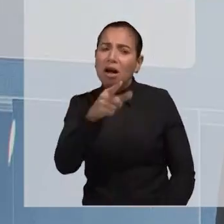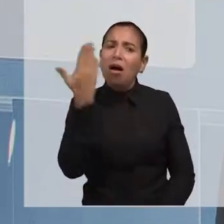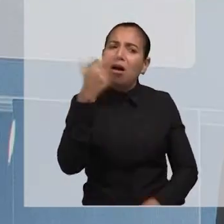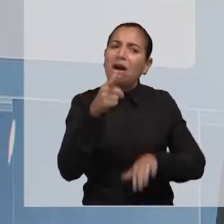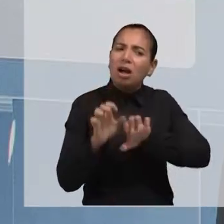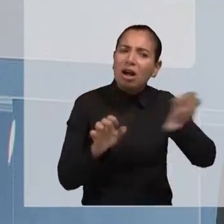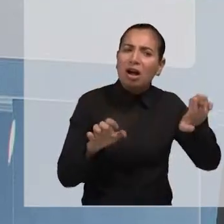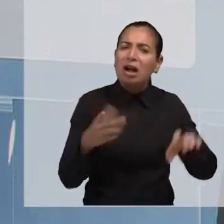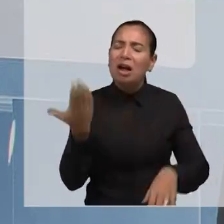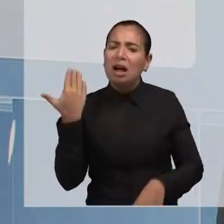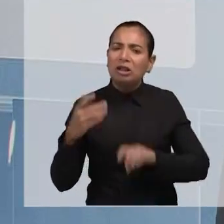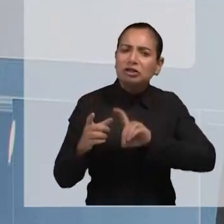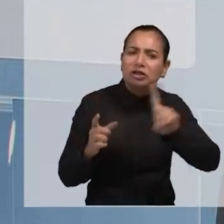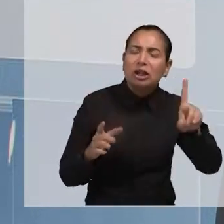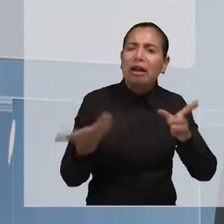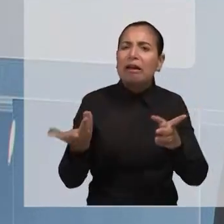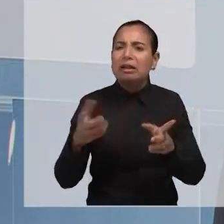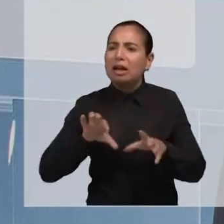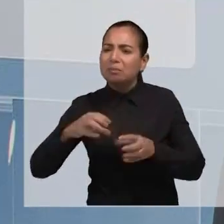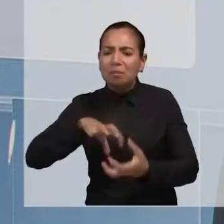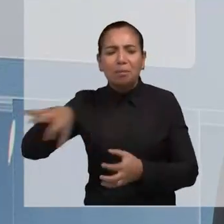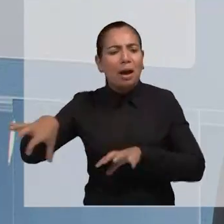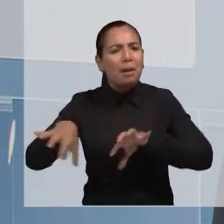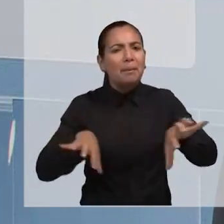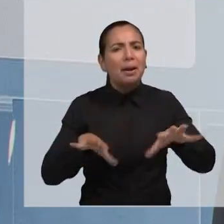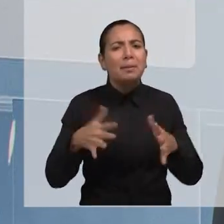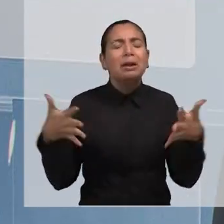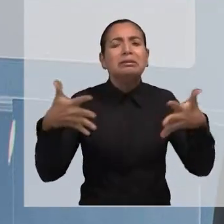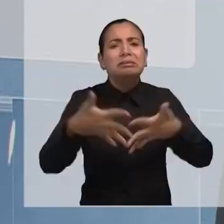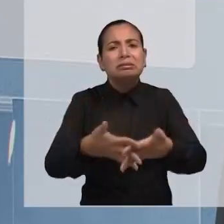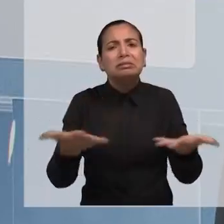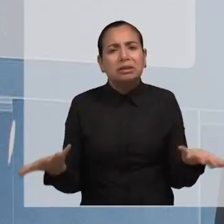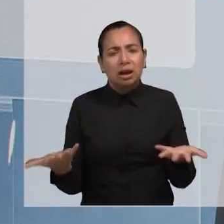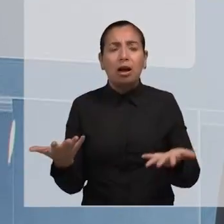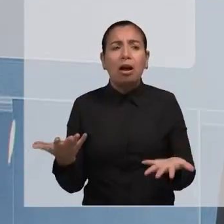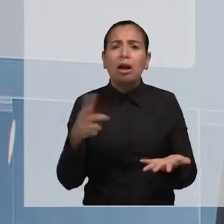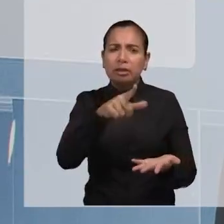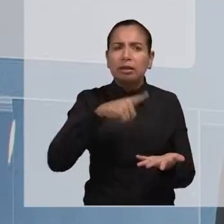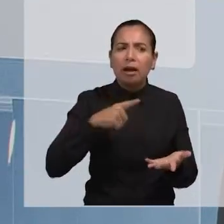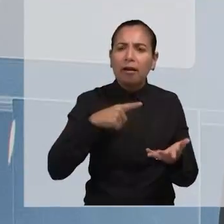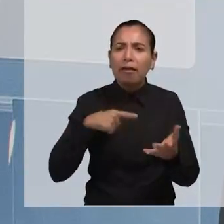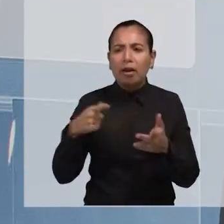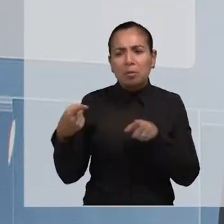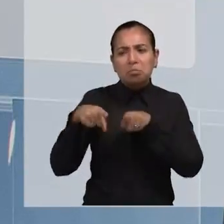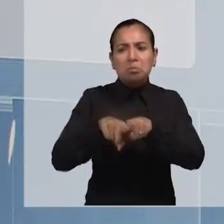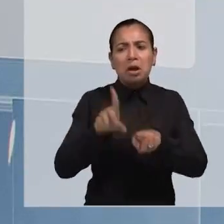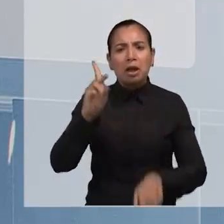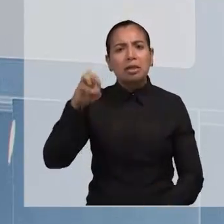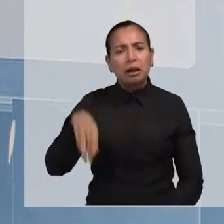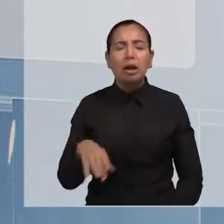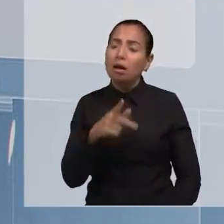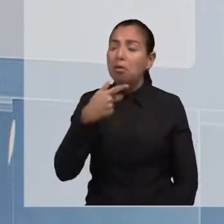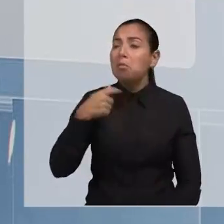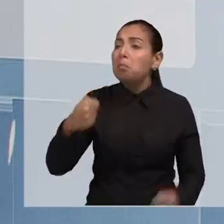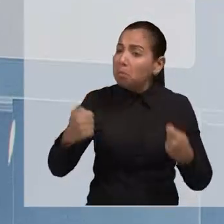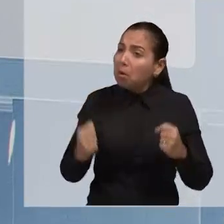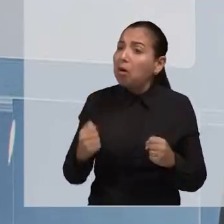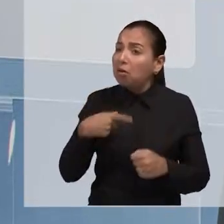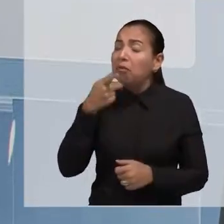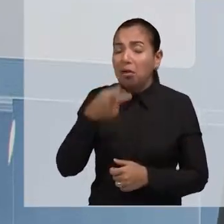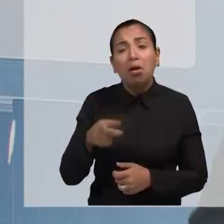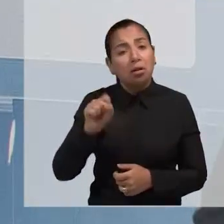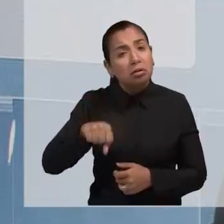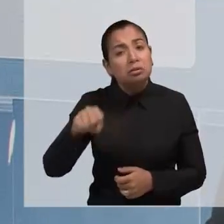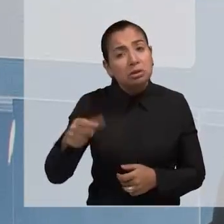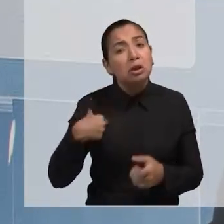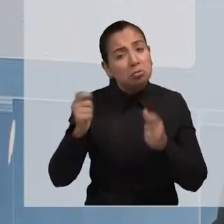aí é direita, o senhor disse que tem contra várias pessoas no DEM, ele disse, eu tenho mesmo, posso deixar de dizer que tenho conta disso não, do vereador, né? Essa é a